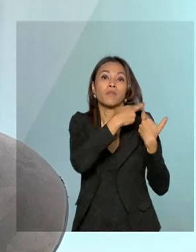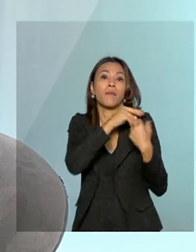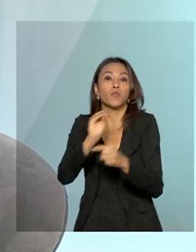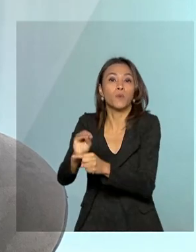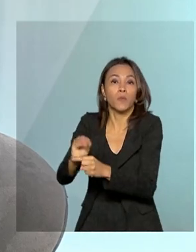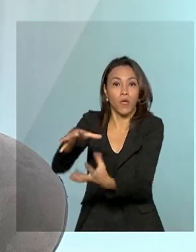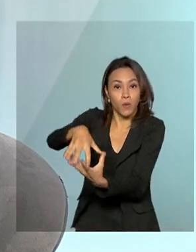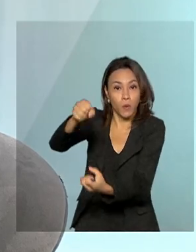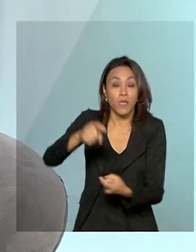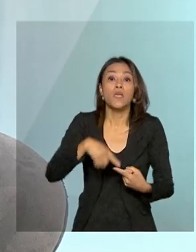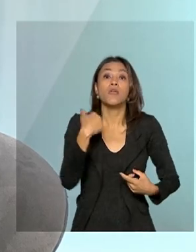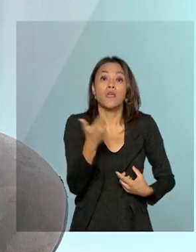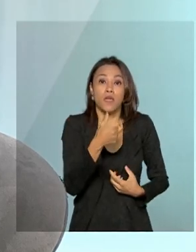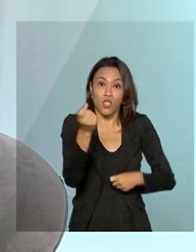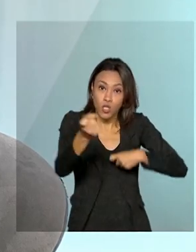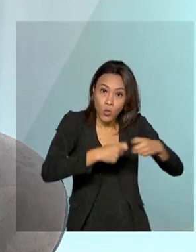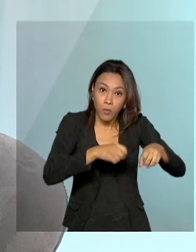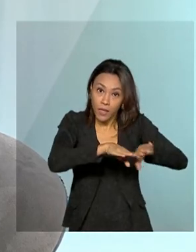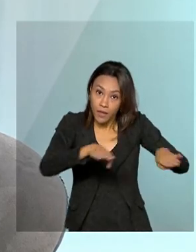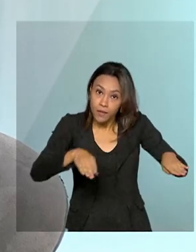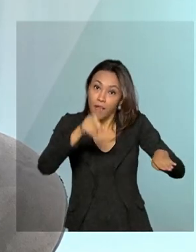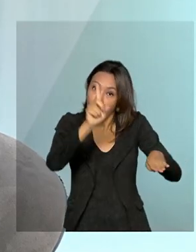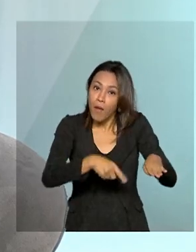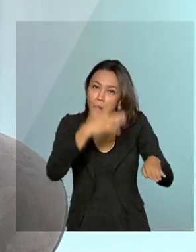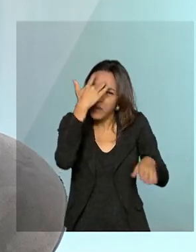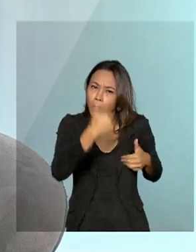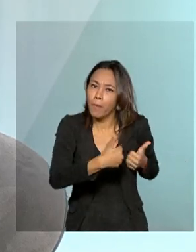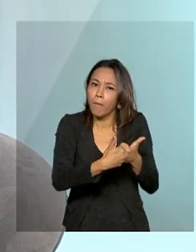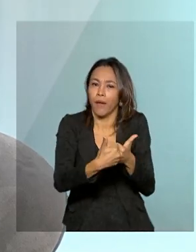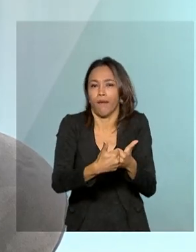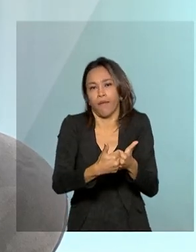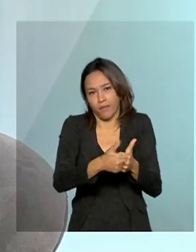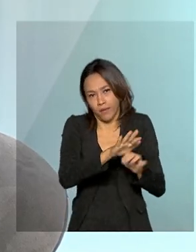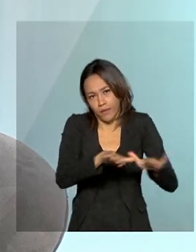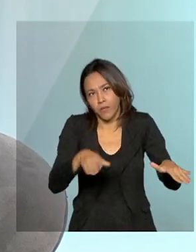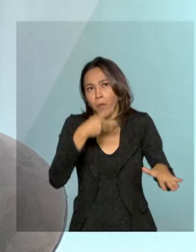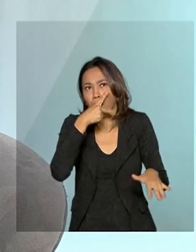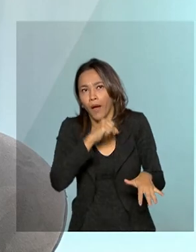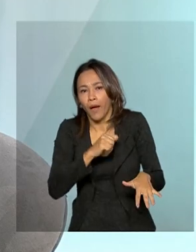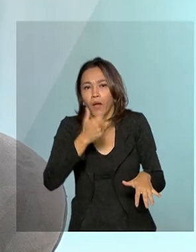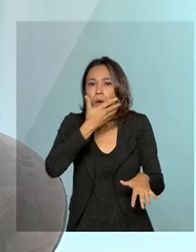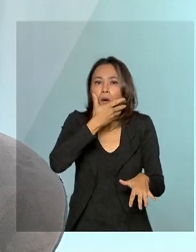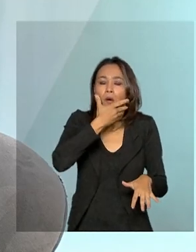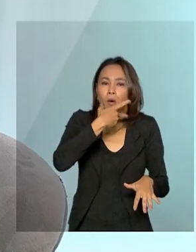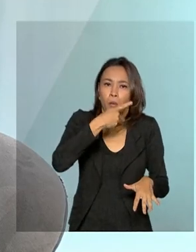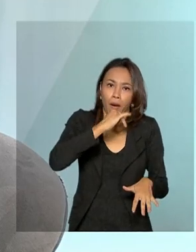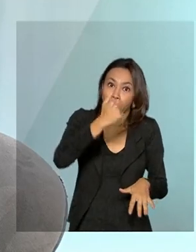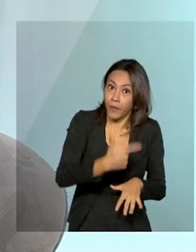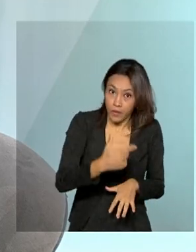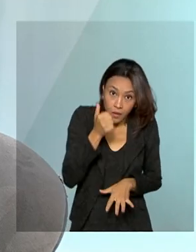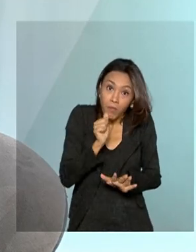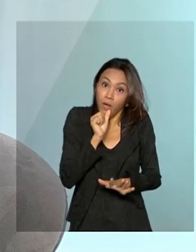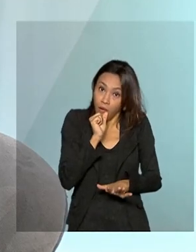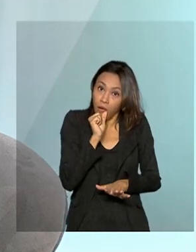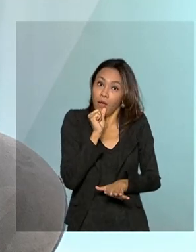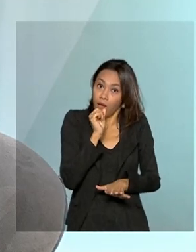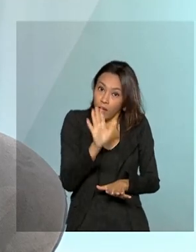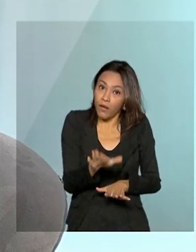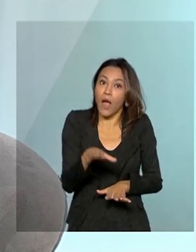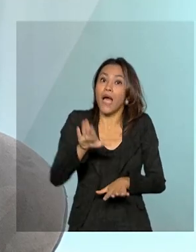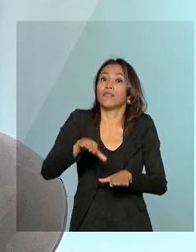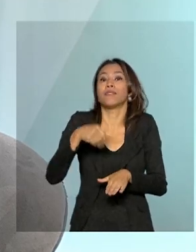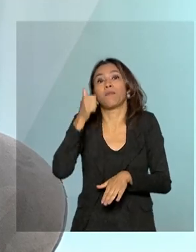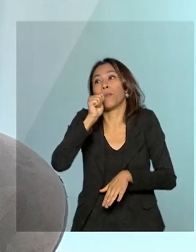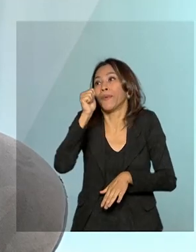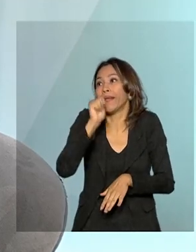quem estupra a criança, na grande maioria, é uma pessoa muito próxima dela. Ou pai, ou padrasto, a mãe. Tá? A gente tem que tirar esse estigma